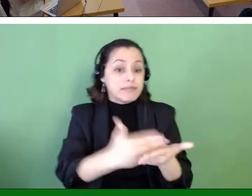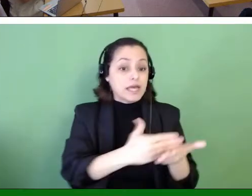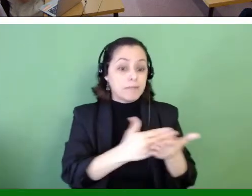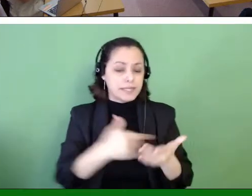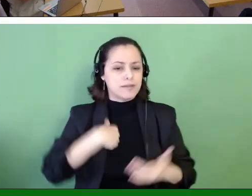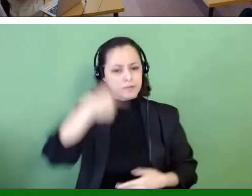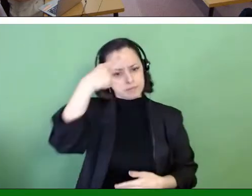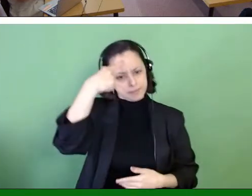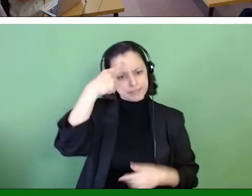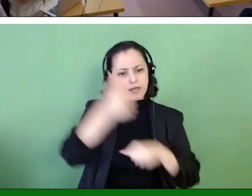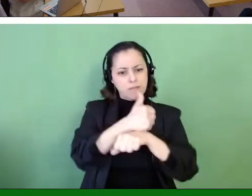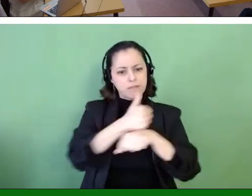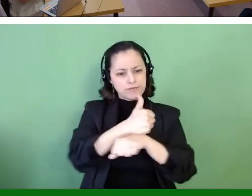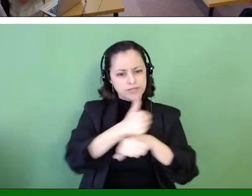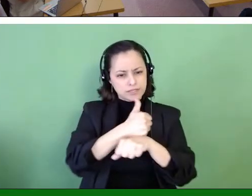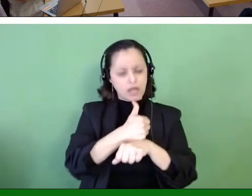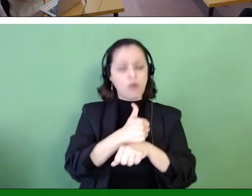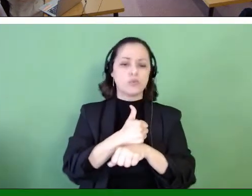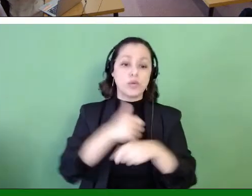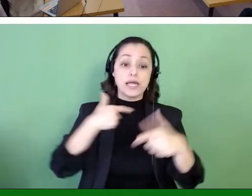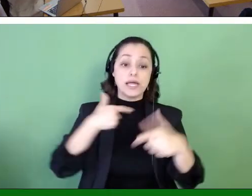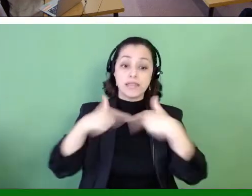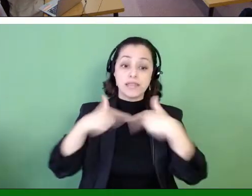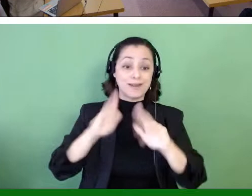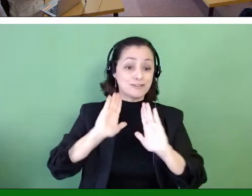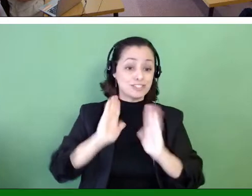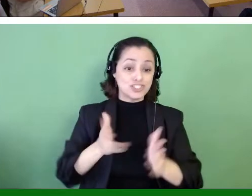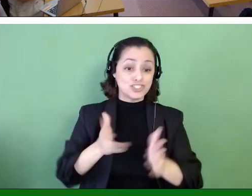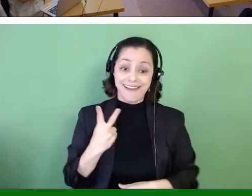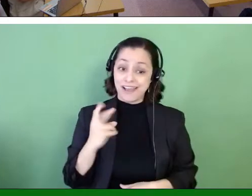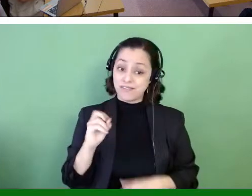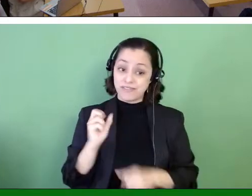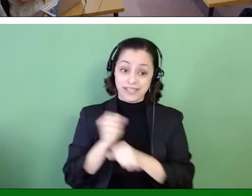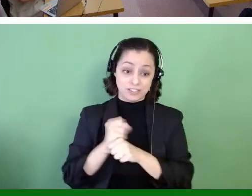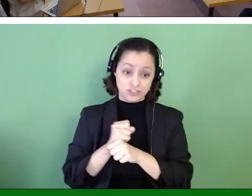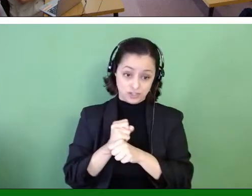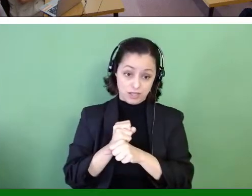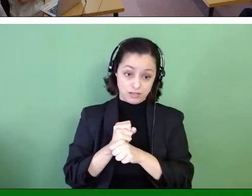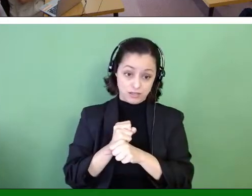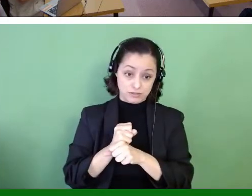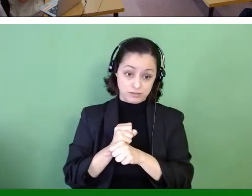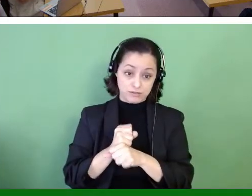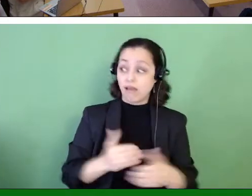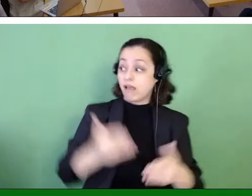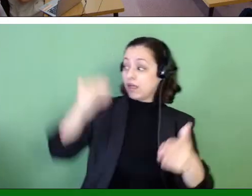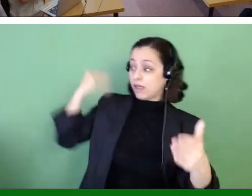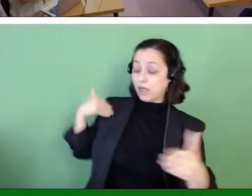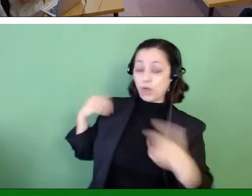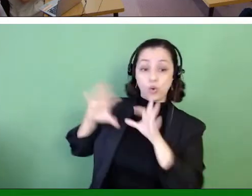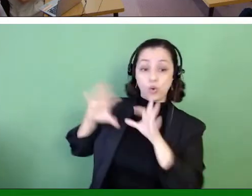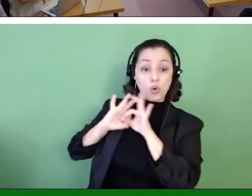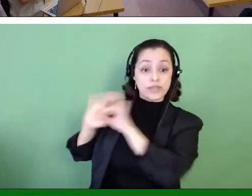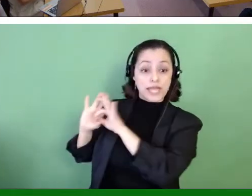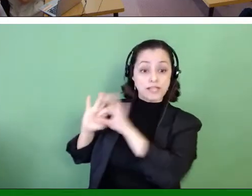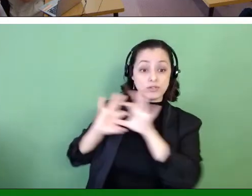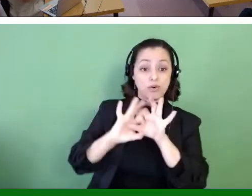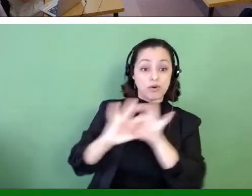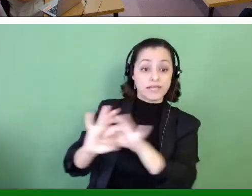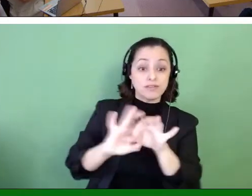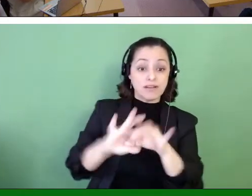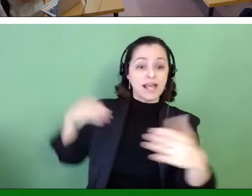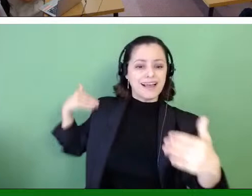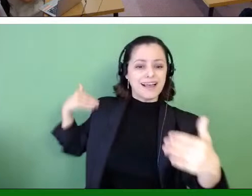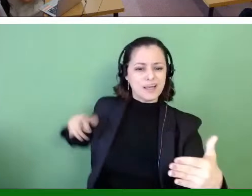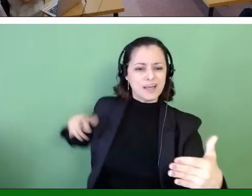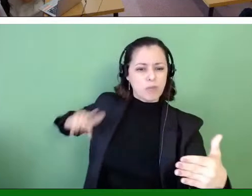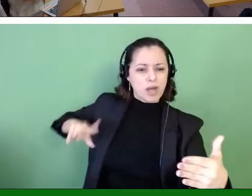de trabalho há 20 anos. E ele já trabalhou em diversos tipos de contexto. Será que esse profissional tem o